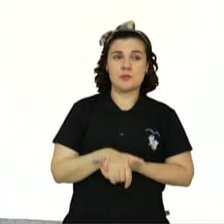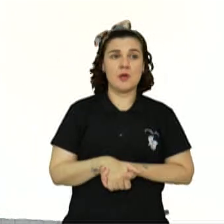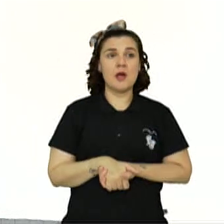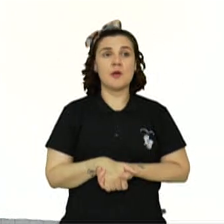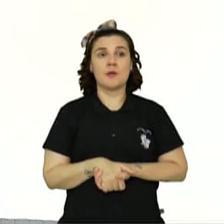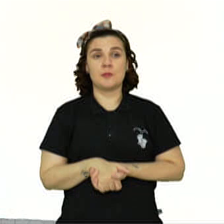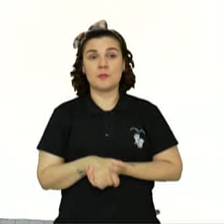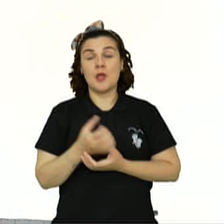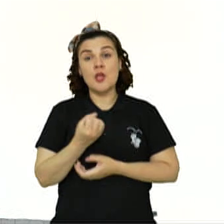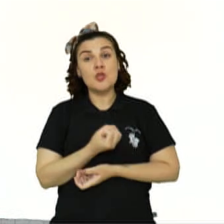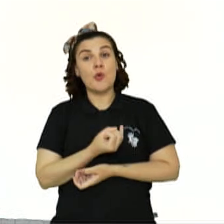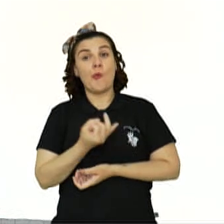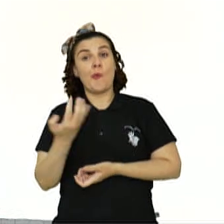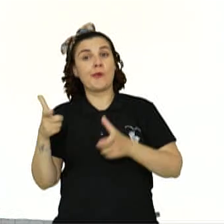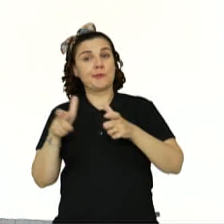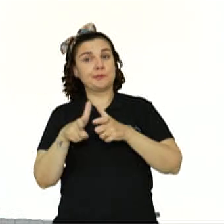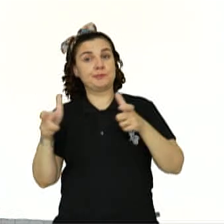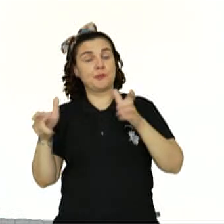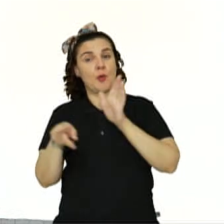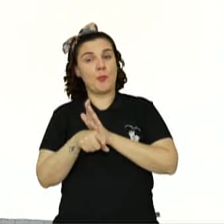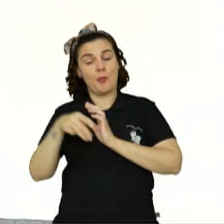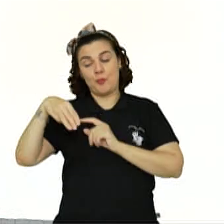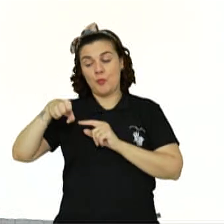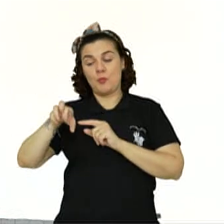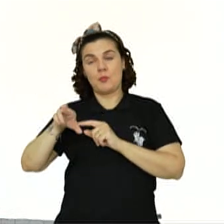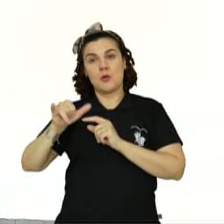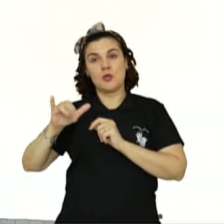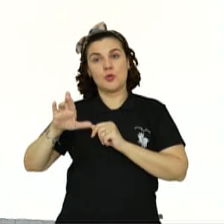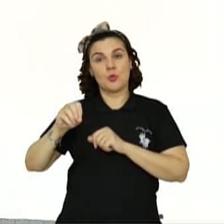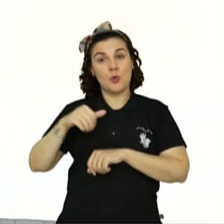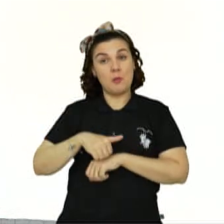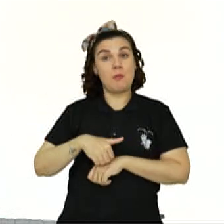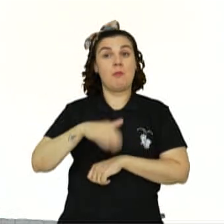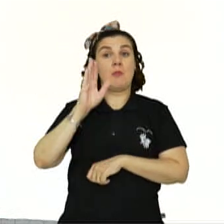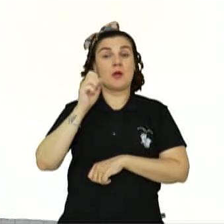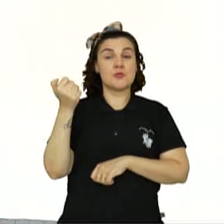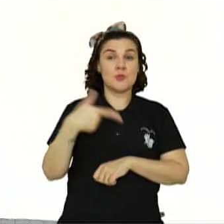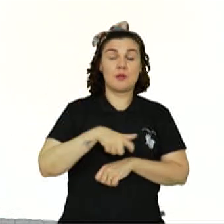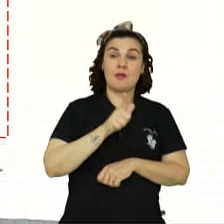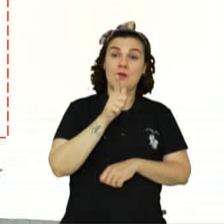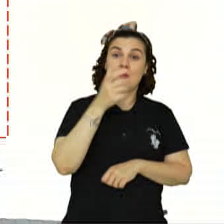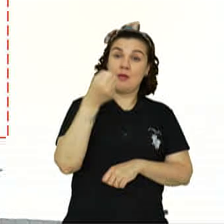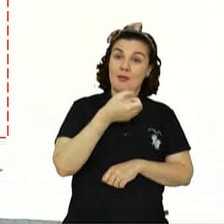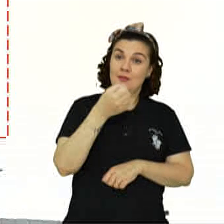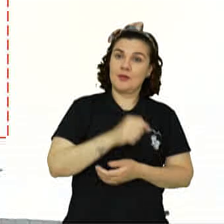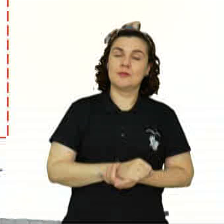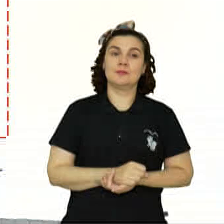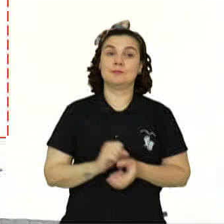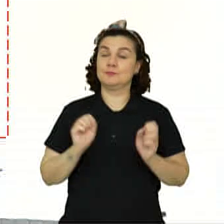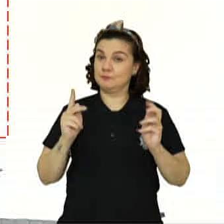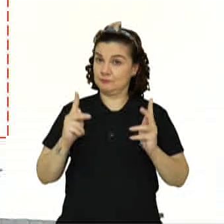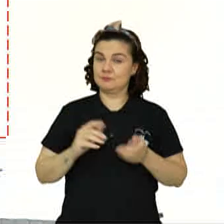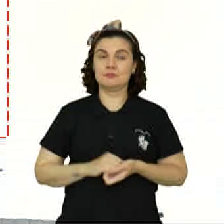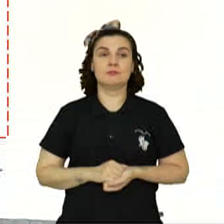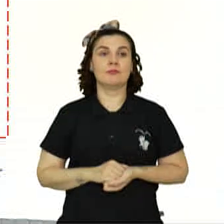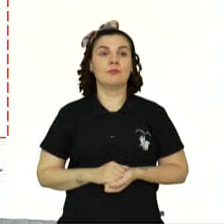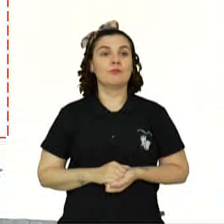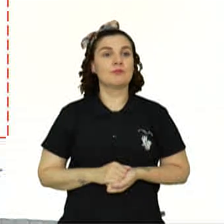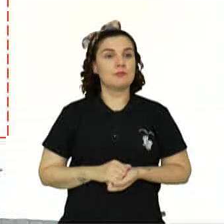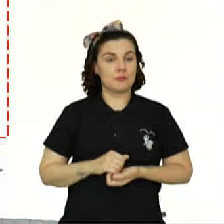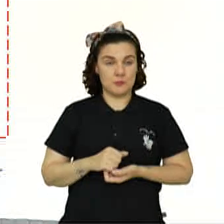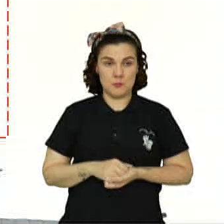em um dado volume de mercúrio, há mais matéria que uma mesma quantidade de leite. Tranquilo? Nós